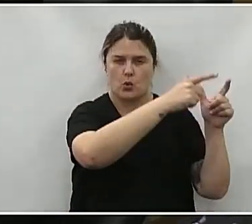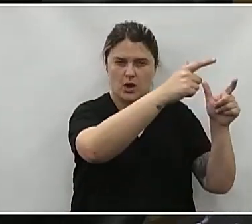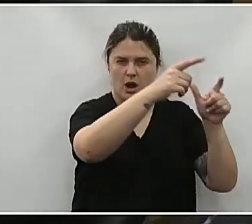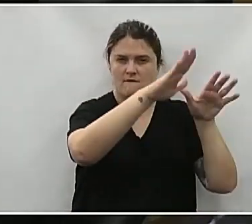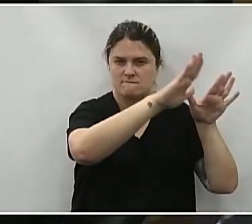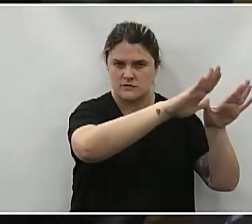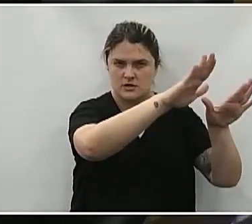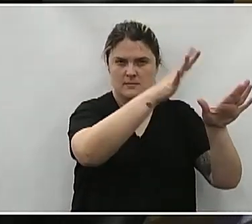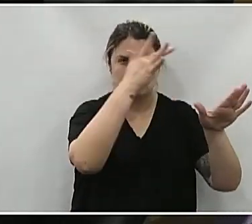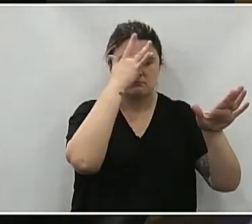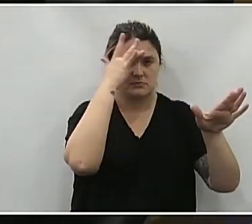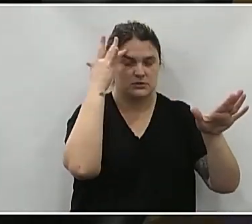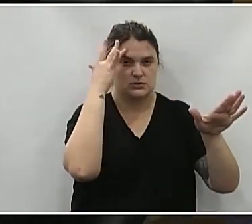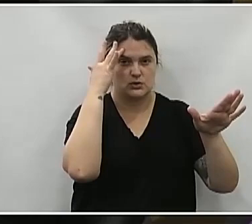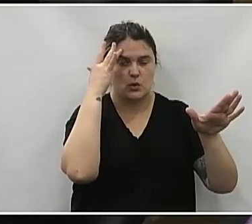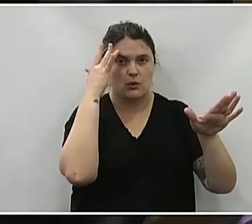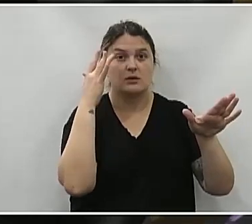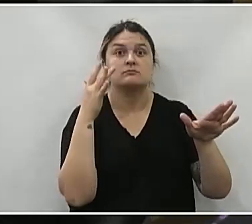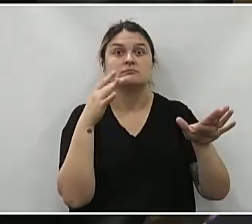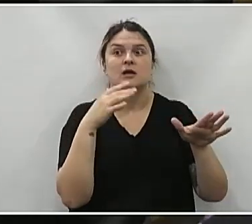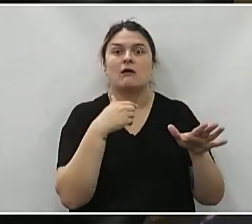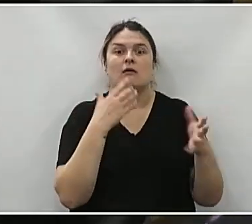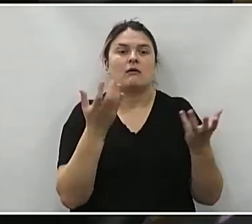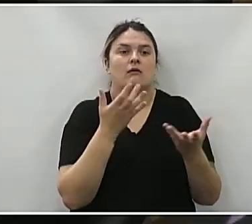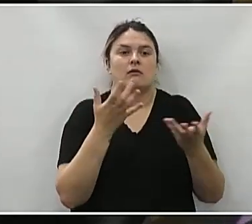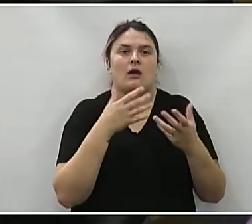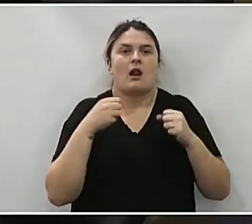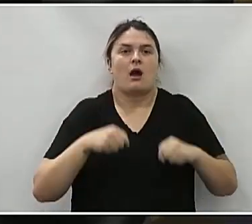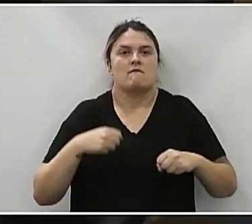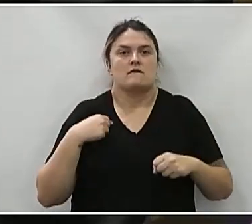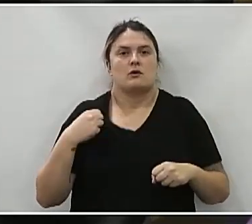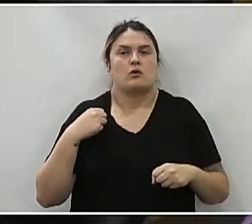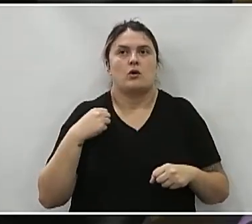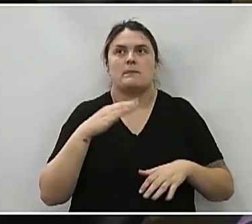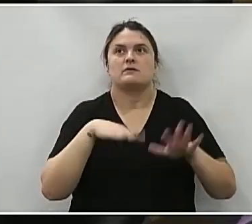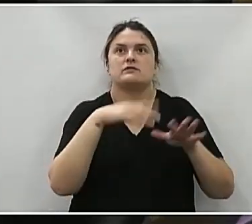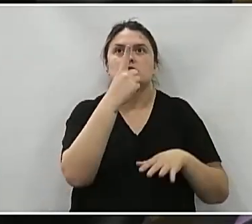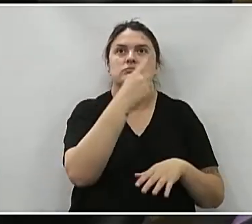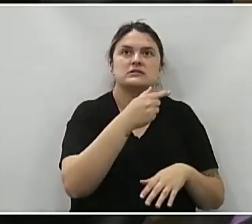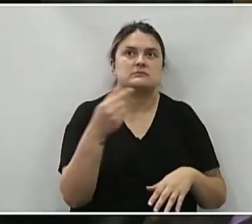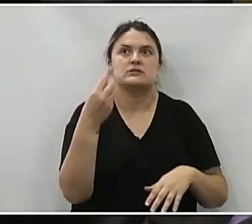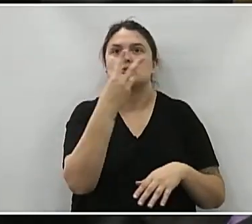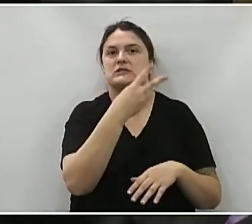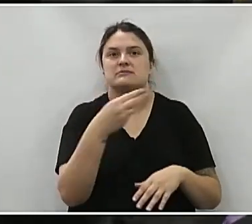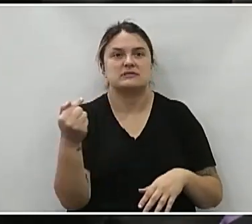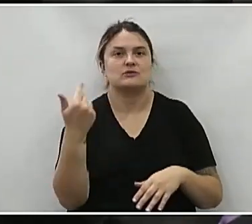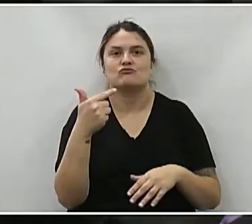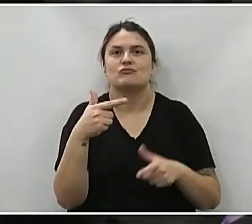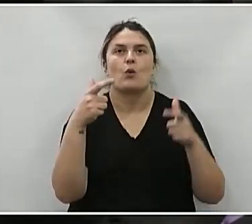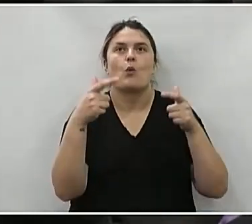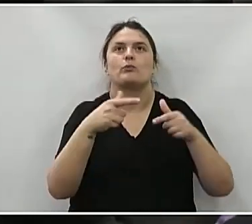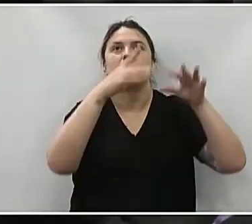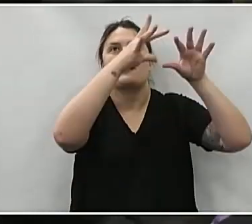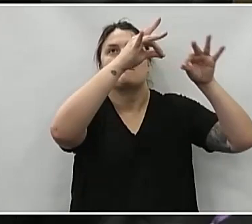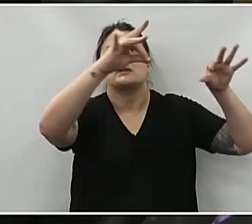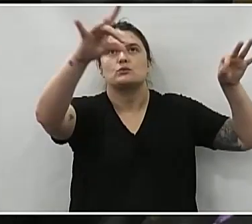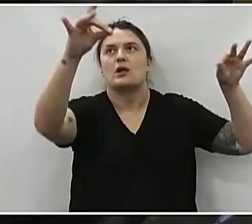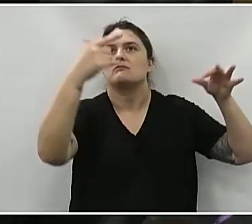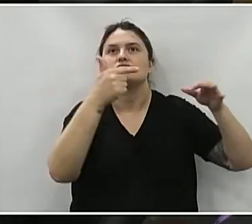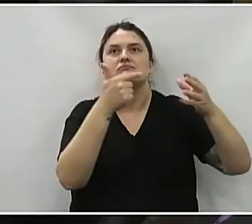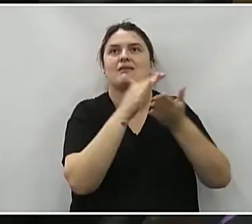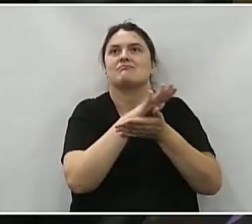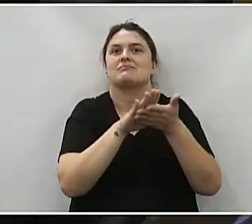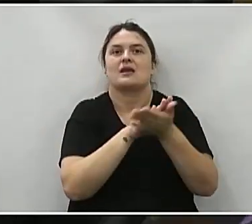que foram afetados pela enchente em poder lavar sua roupa às vezes ficou aí uma semana duas semanas chovendo e não tinham aonde aonde